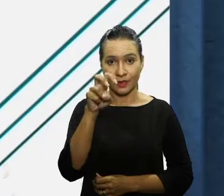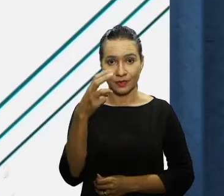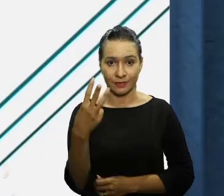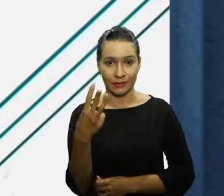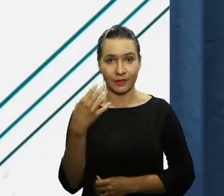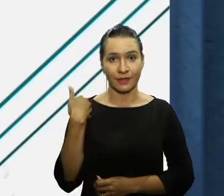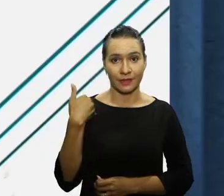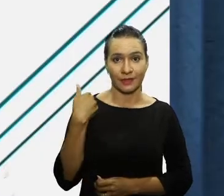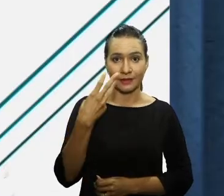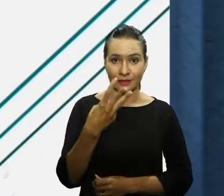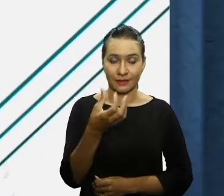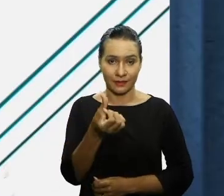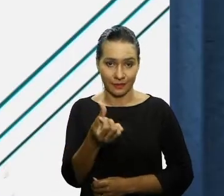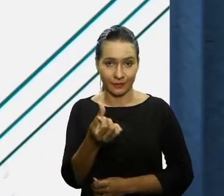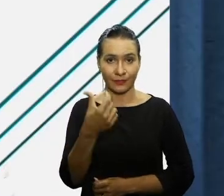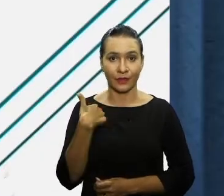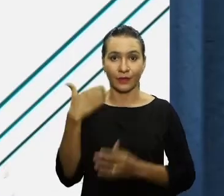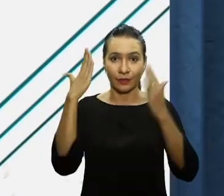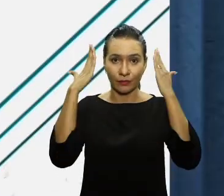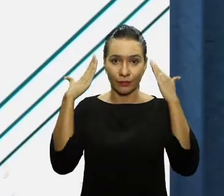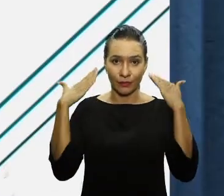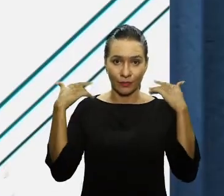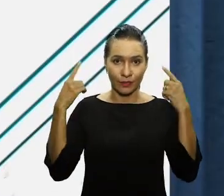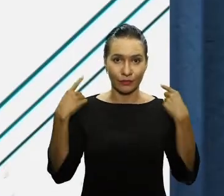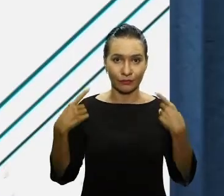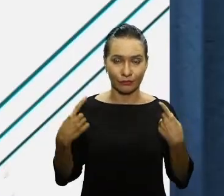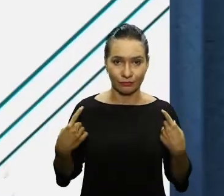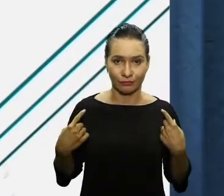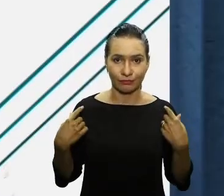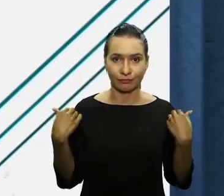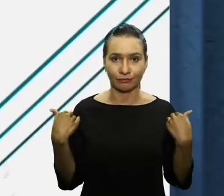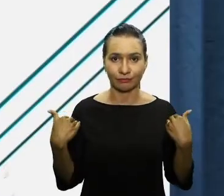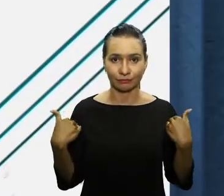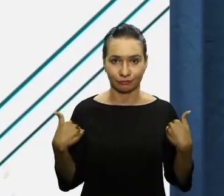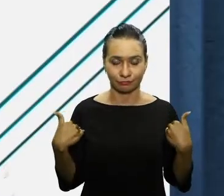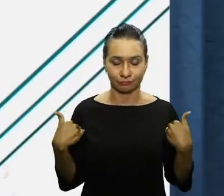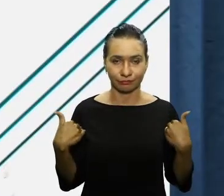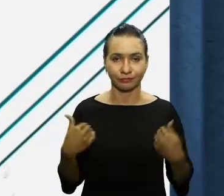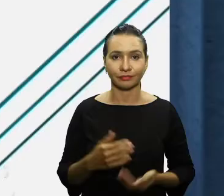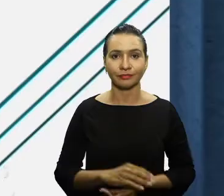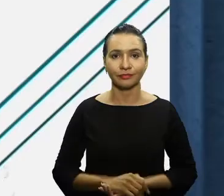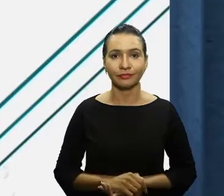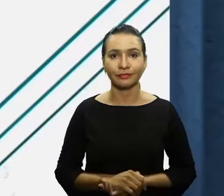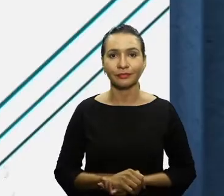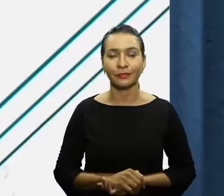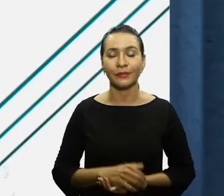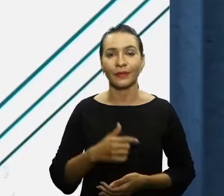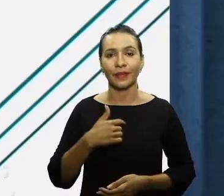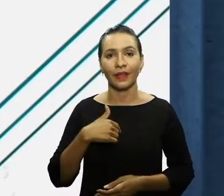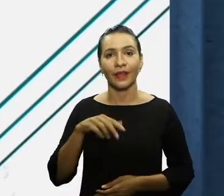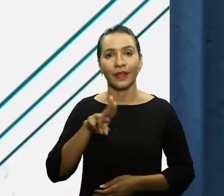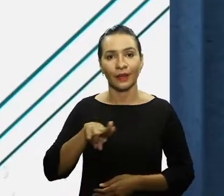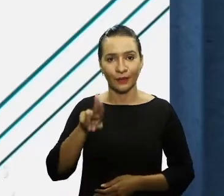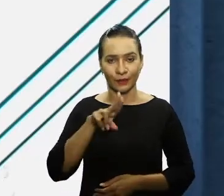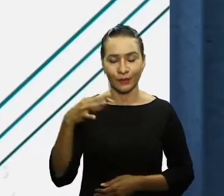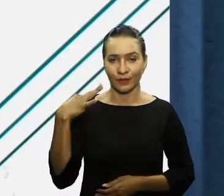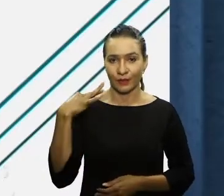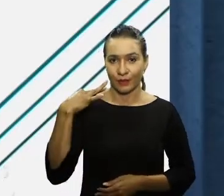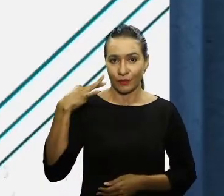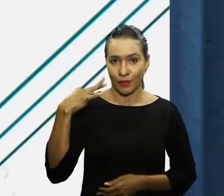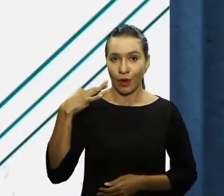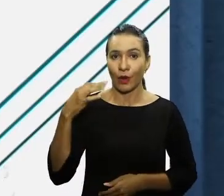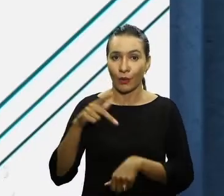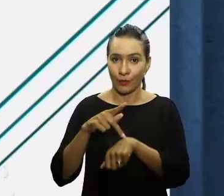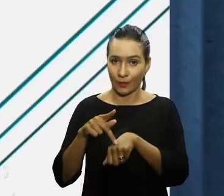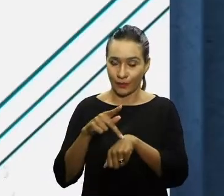36 anos de idade, meu cabelo é ondulado na altura do peito e eu estou usando uma camisa básica preta,